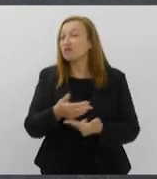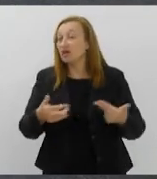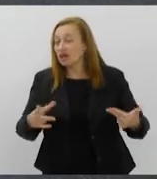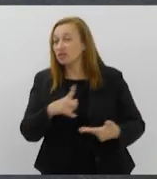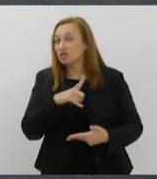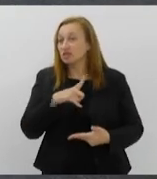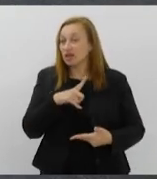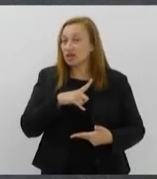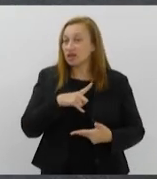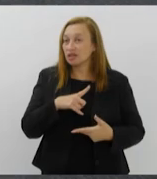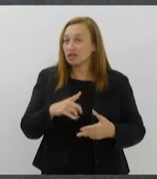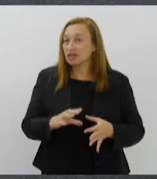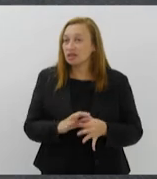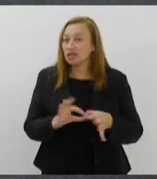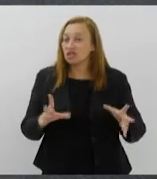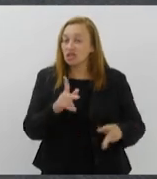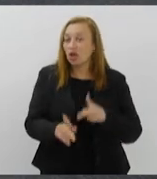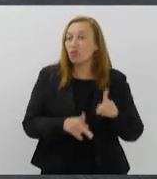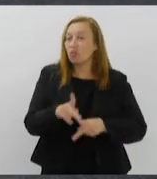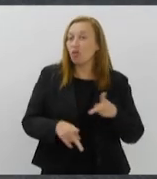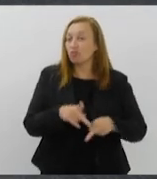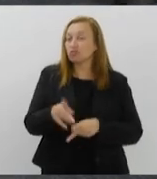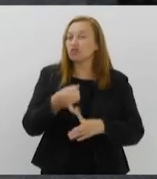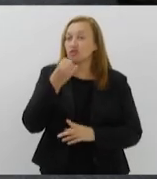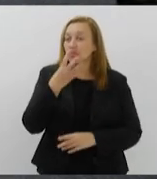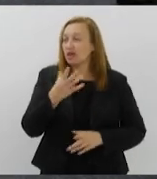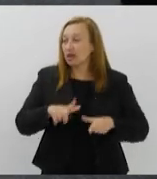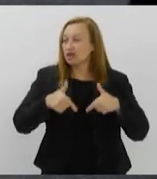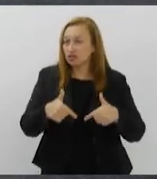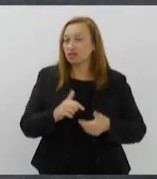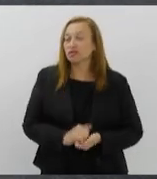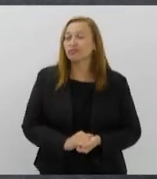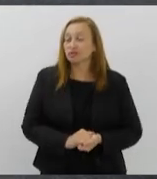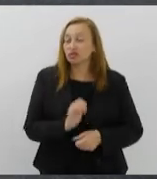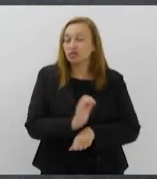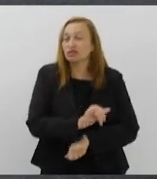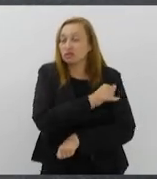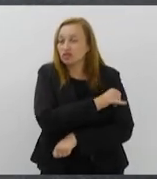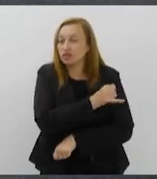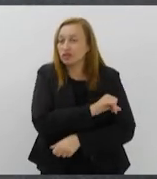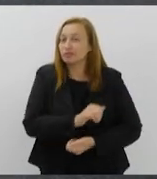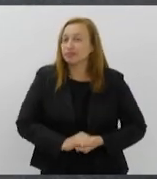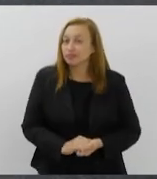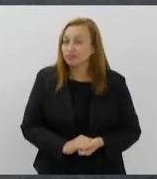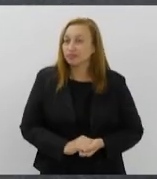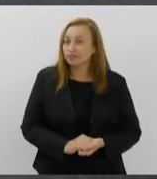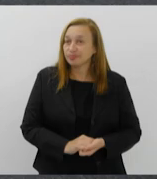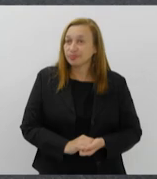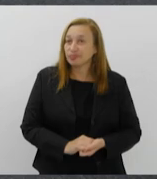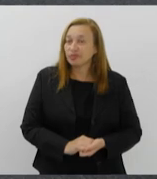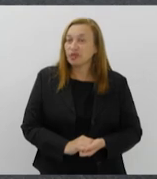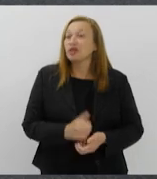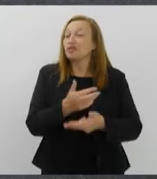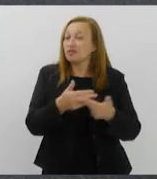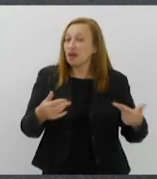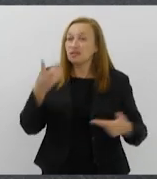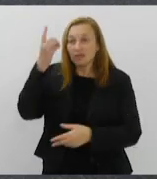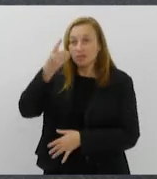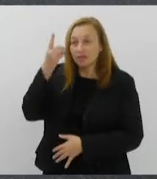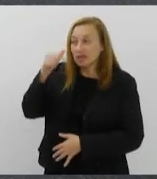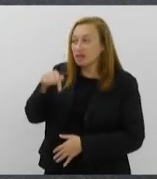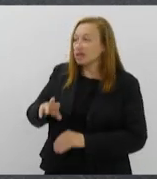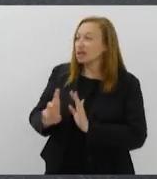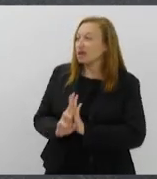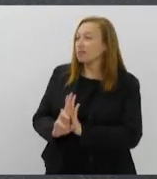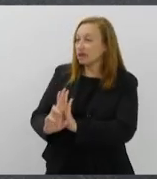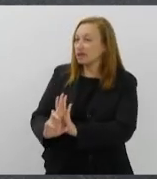de dar espaço à população de bem do Estado do Rio de Janeiro, assim como muitos deputados aqui